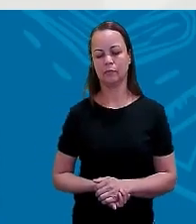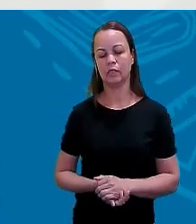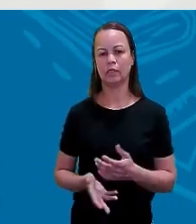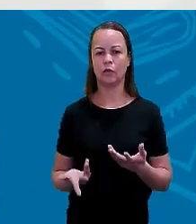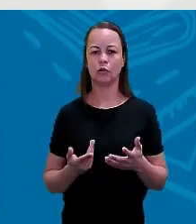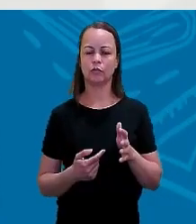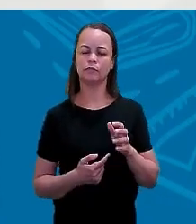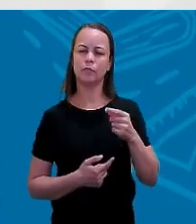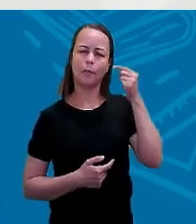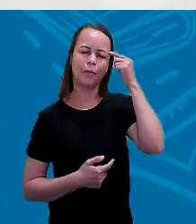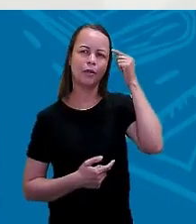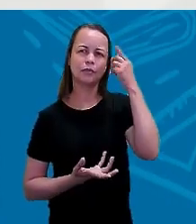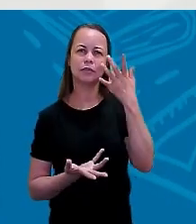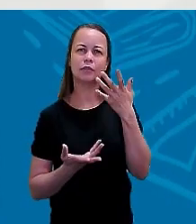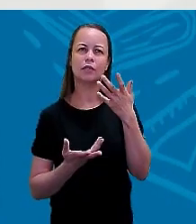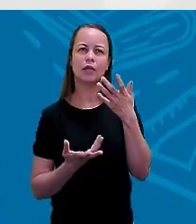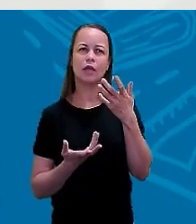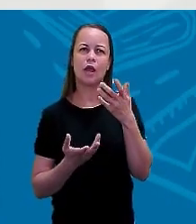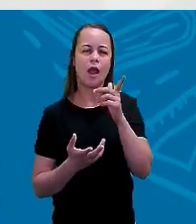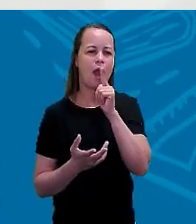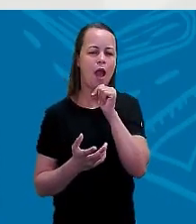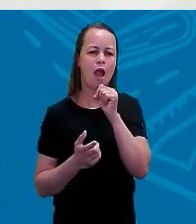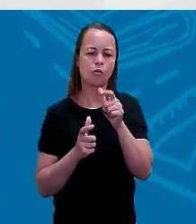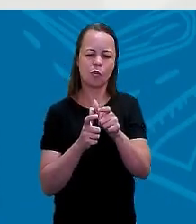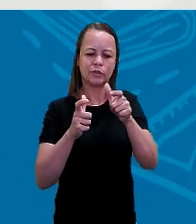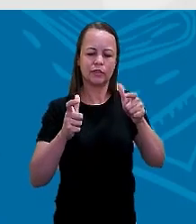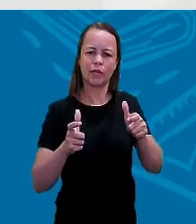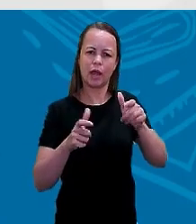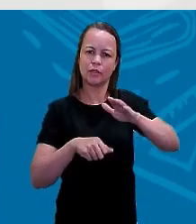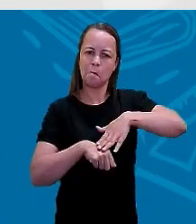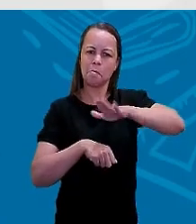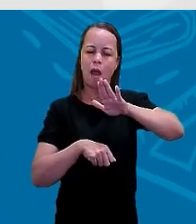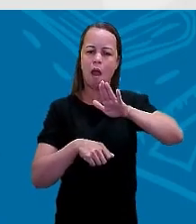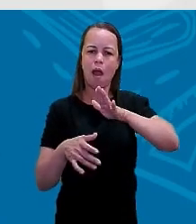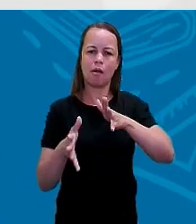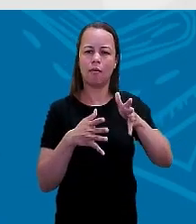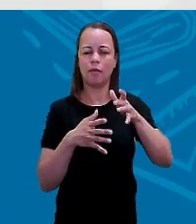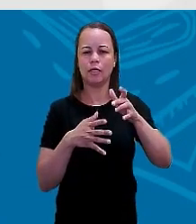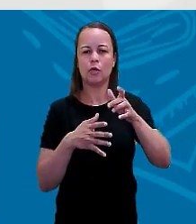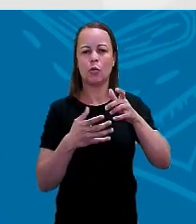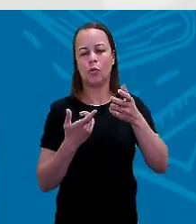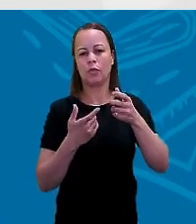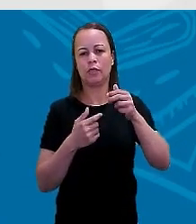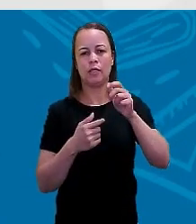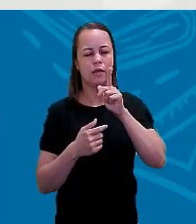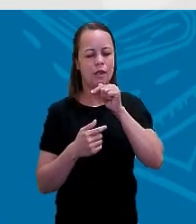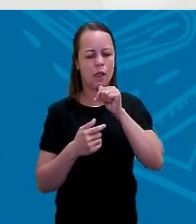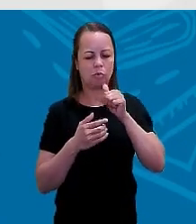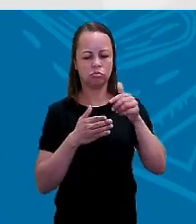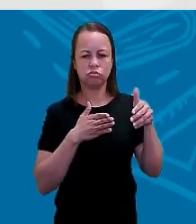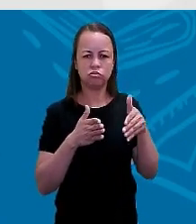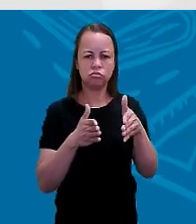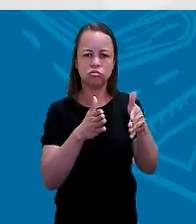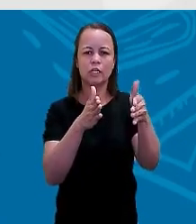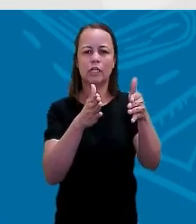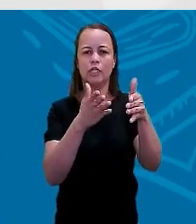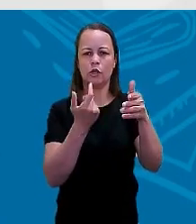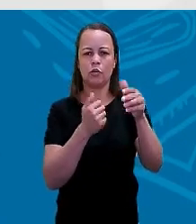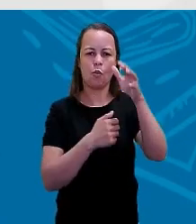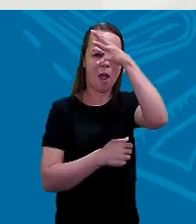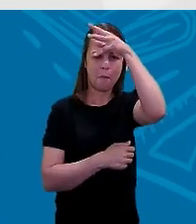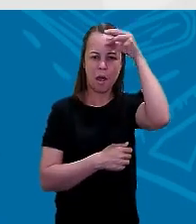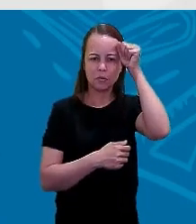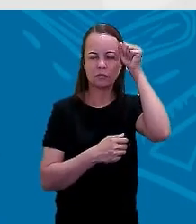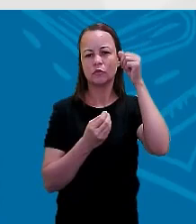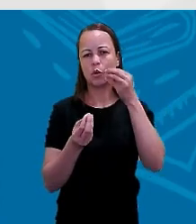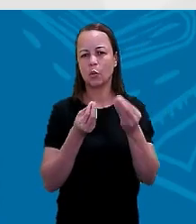apresenta a maior quantidade de água é a região que é menos favorecida com o saneamento básico. Então,